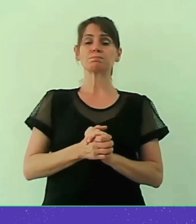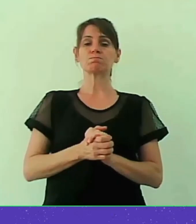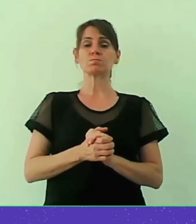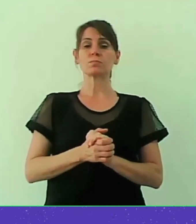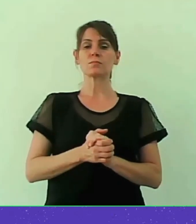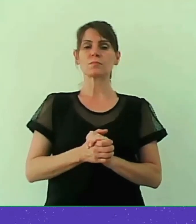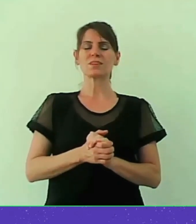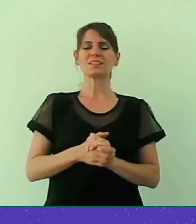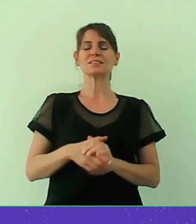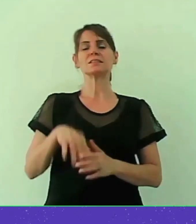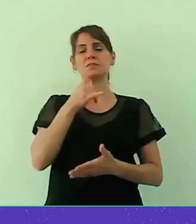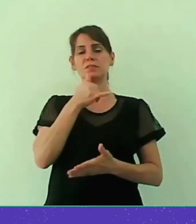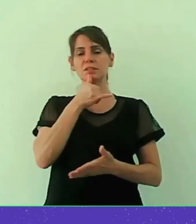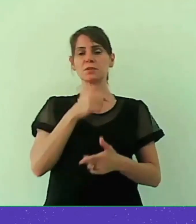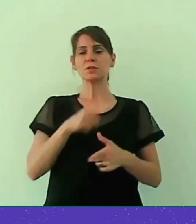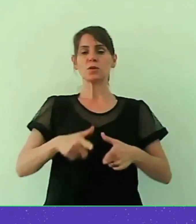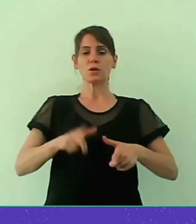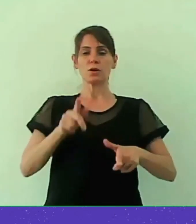de Israel,